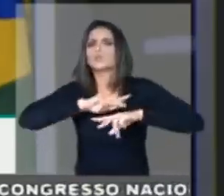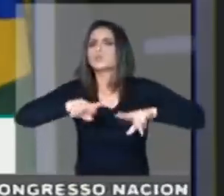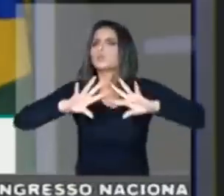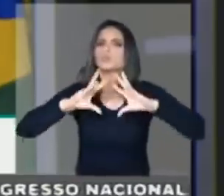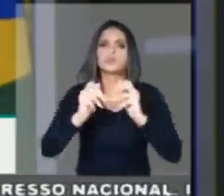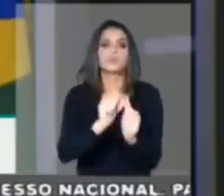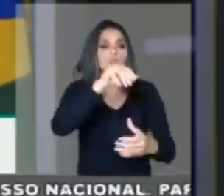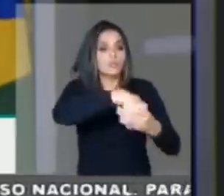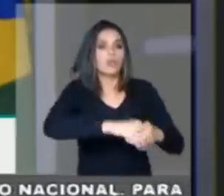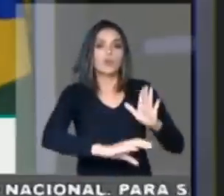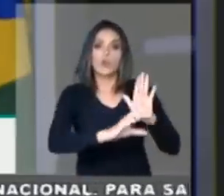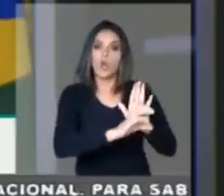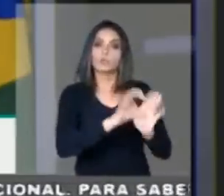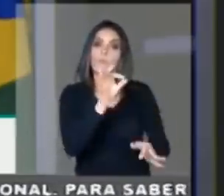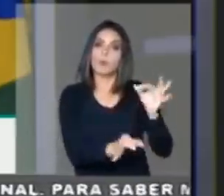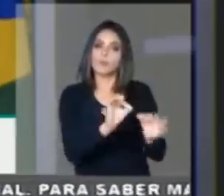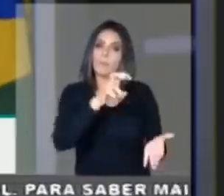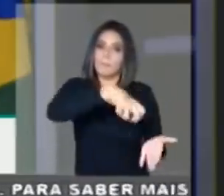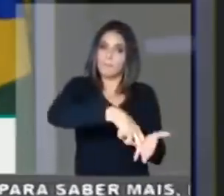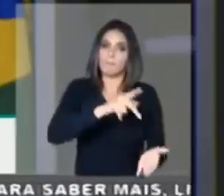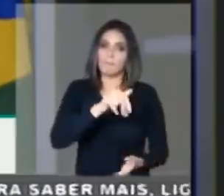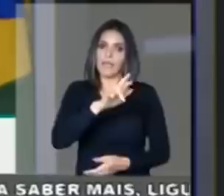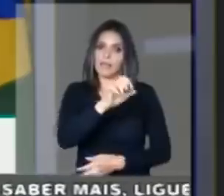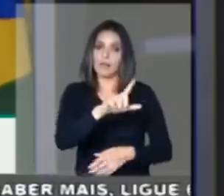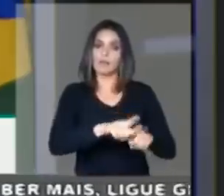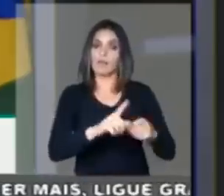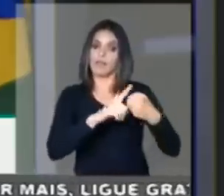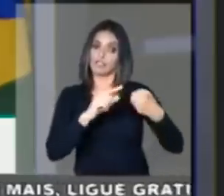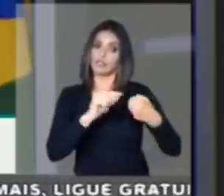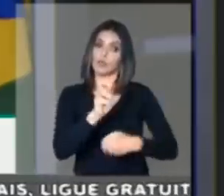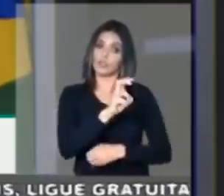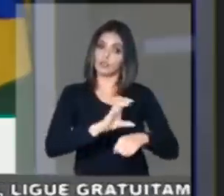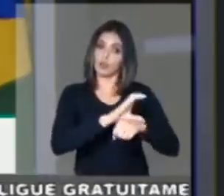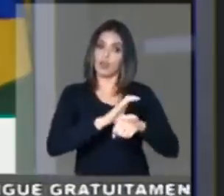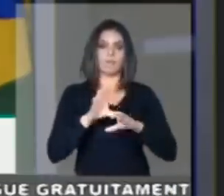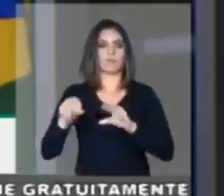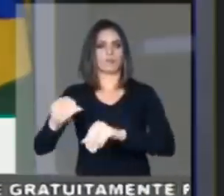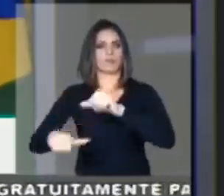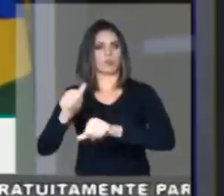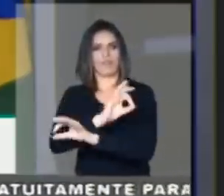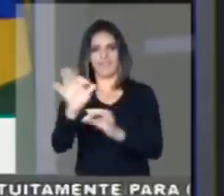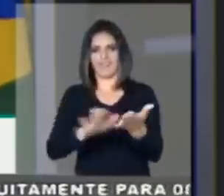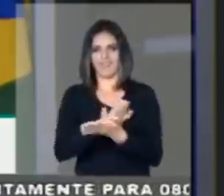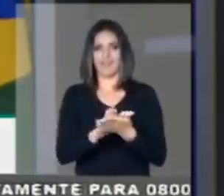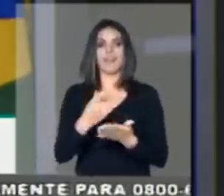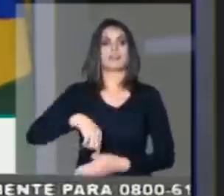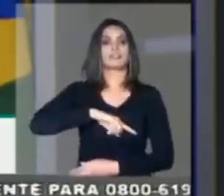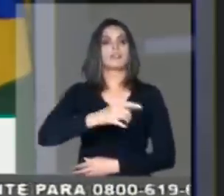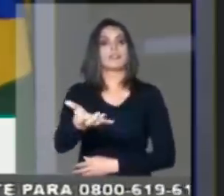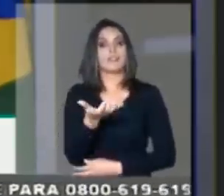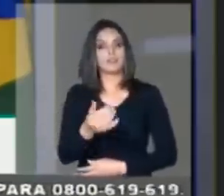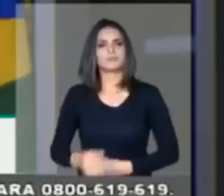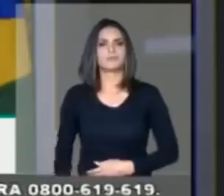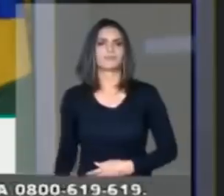Código de Processo Penal, tudo já está garantido pelo artigo 5º da Constituição Federal e não será mudado. O que nós queremos fazer